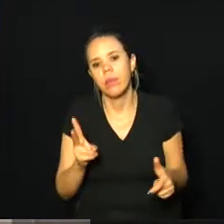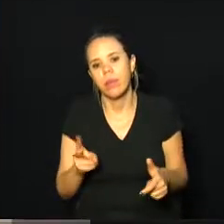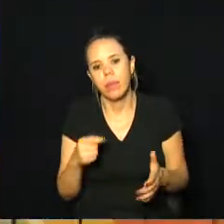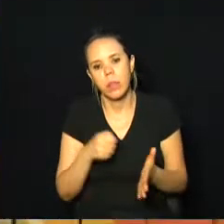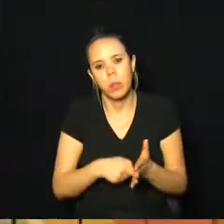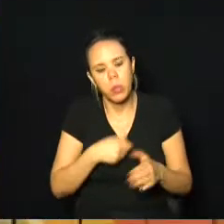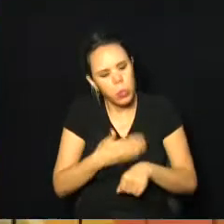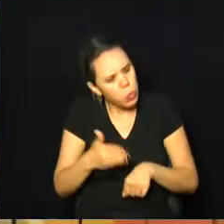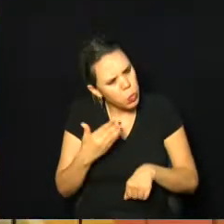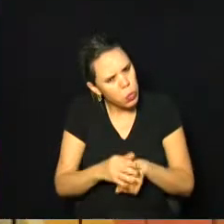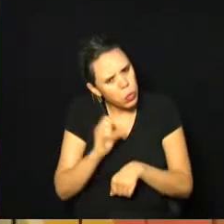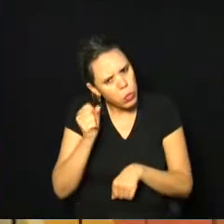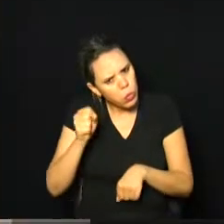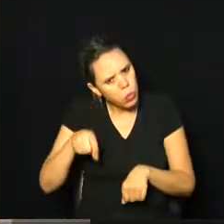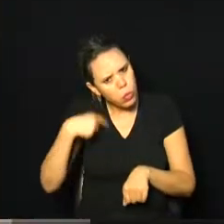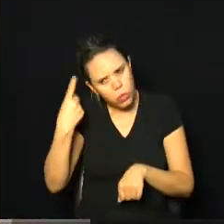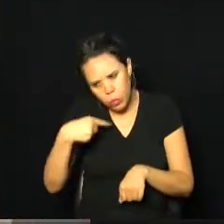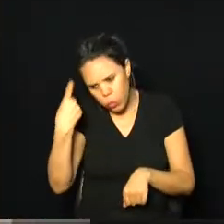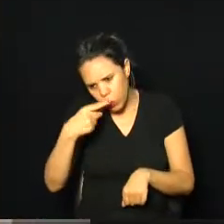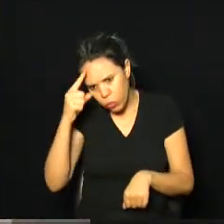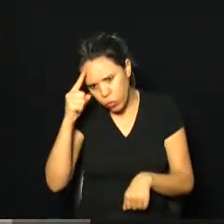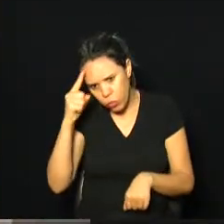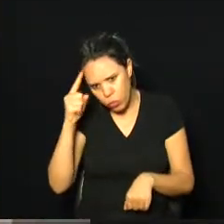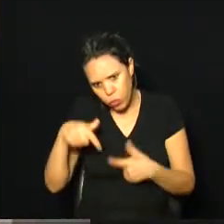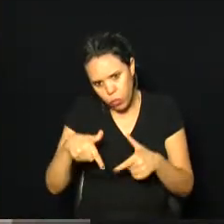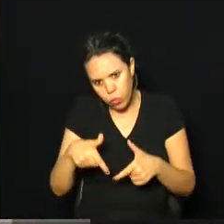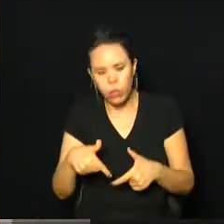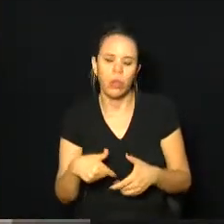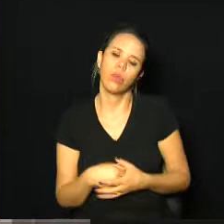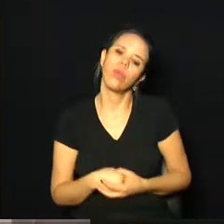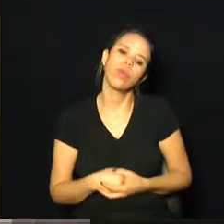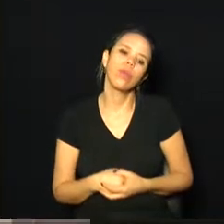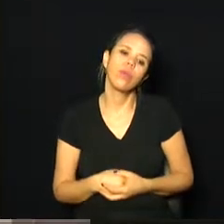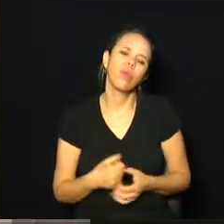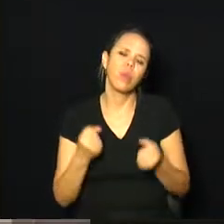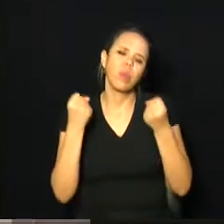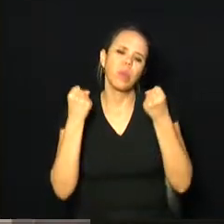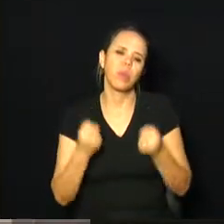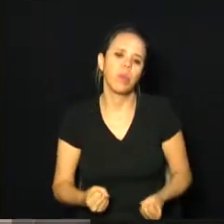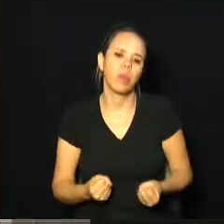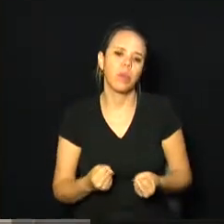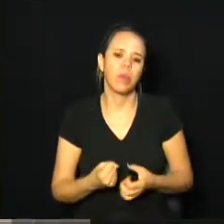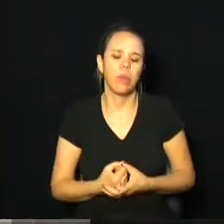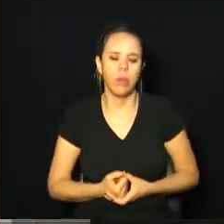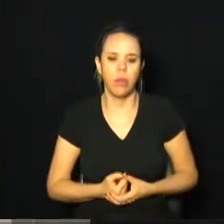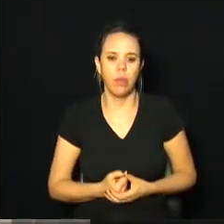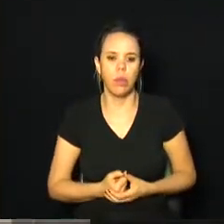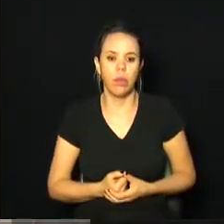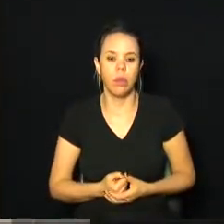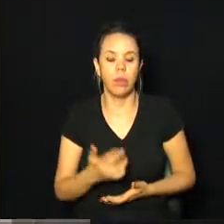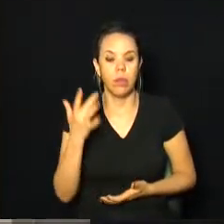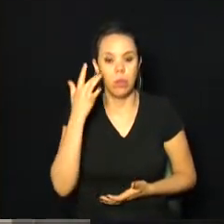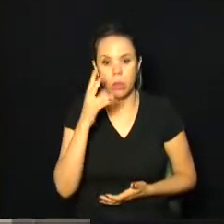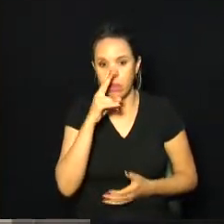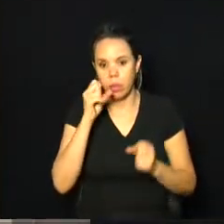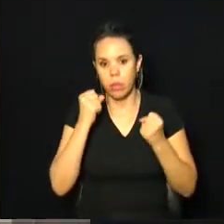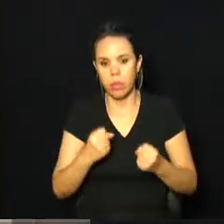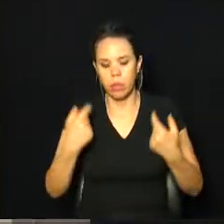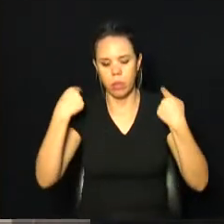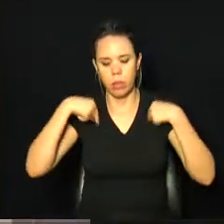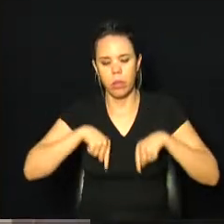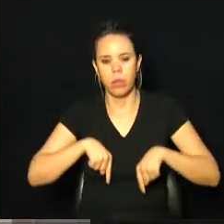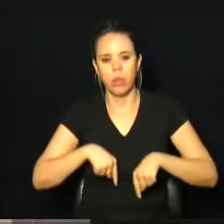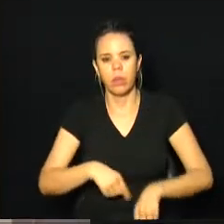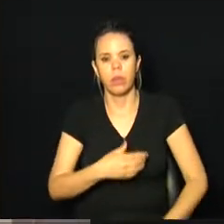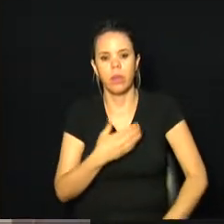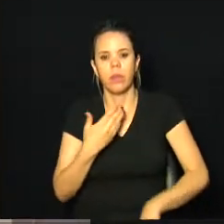treinava 8 horas por dia. Uhum. Era um trabalho realmente pesado. Eu acho que a força física foi colocada em